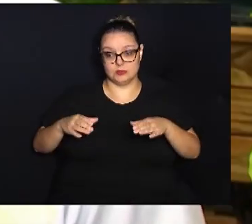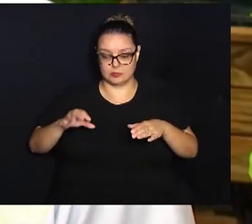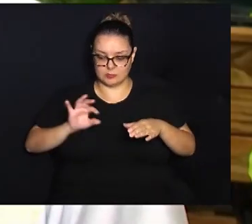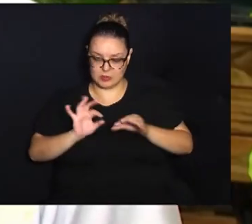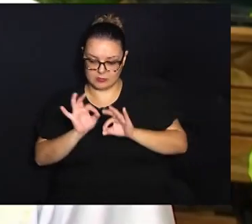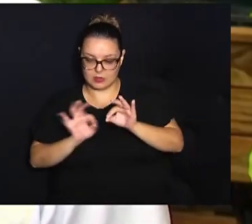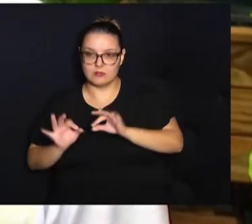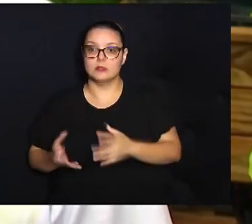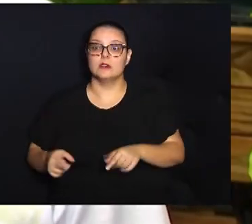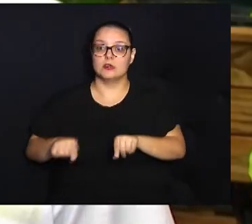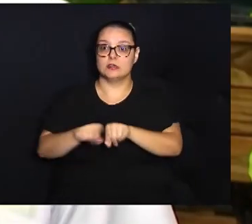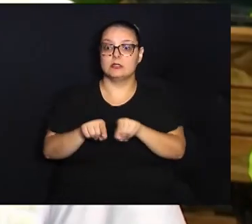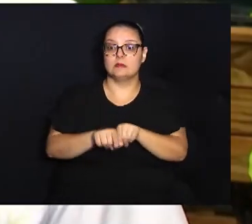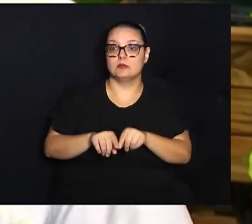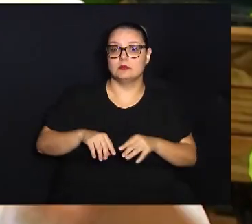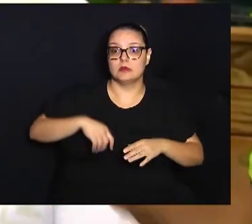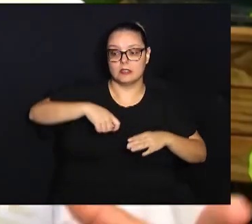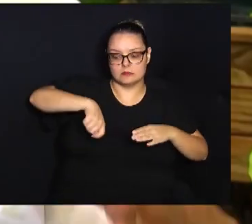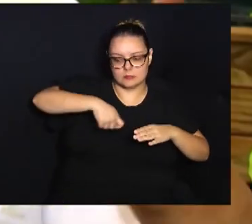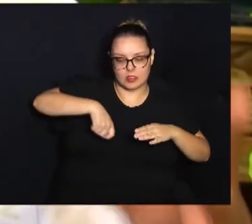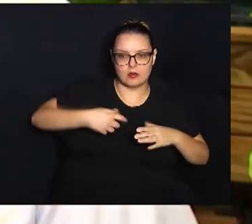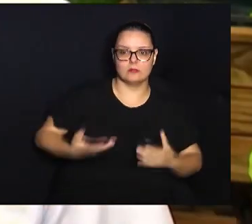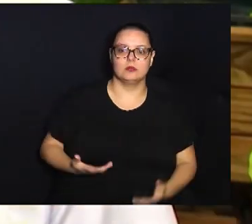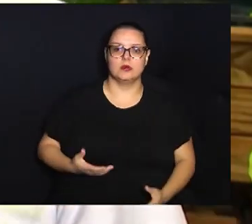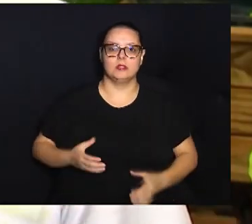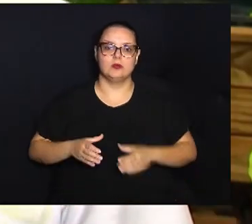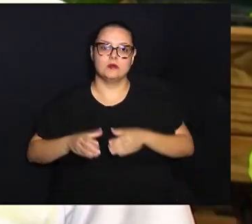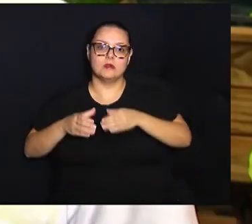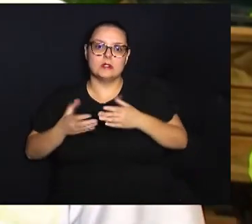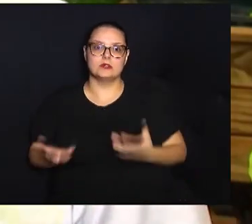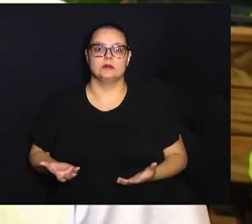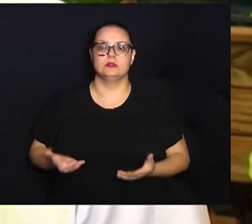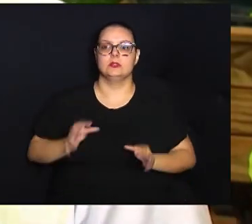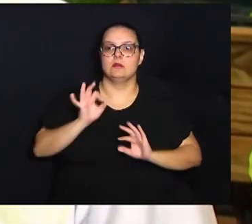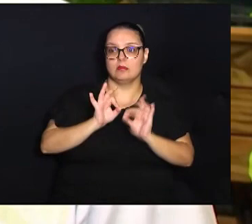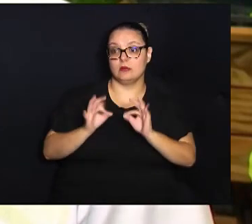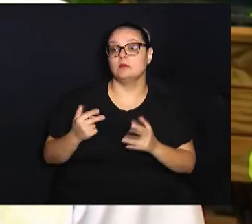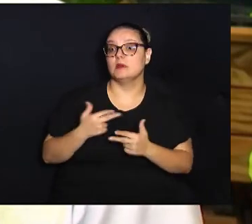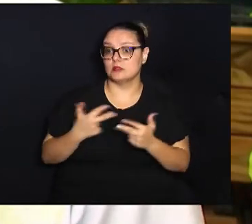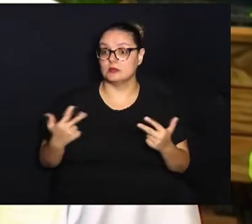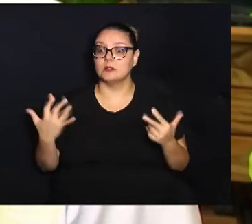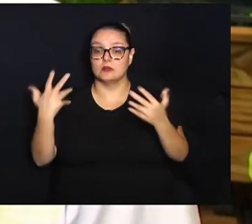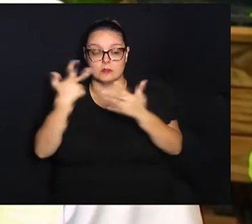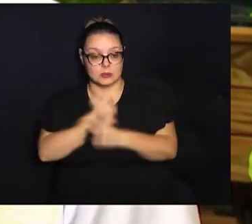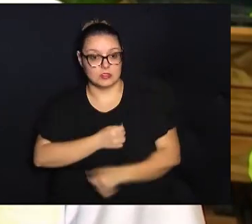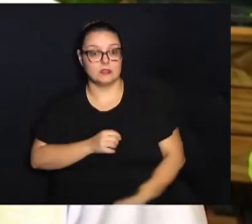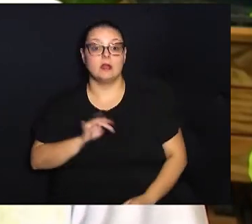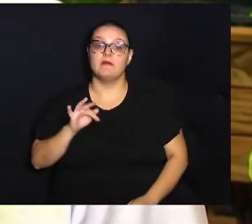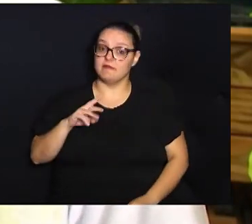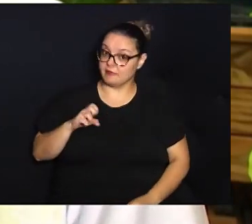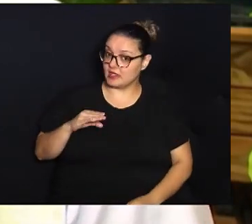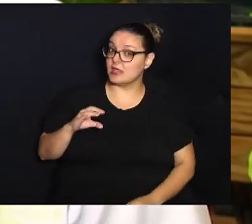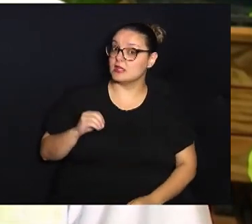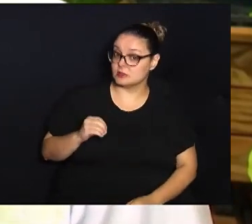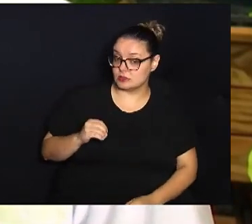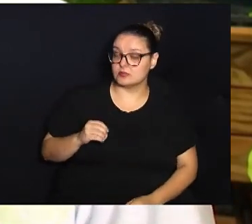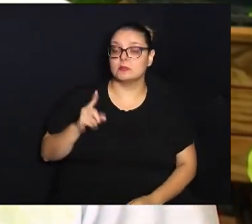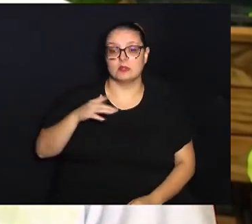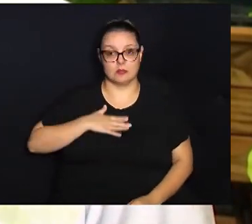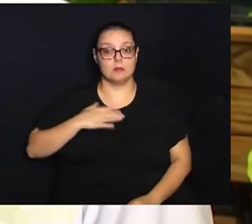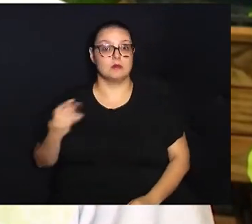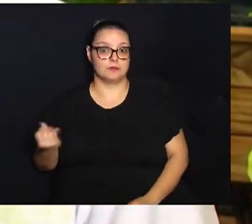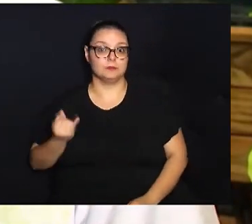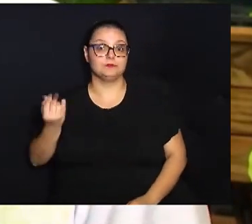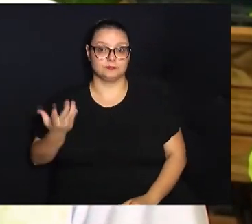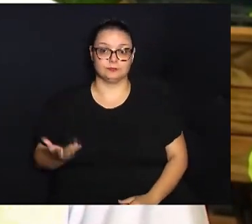para decoração. Então eu venho aqui buscar vasinhos que eles têm umas coisas bem bonitas, bem frescas, então para mim é bem importante para poder